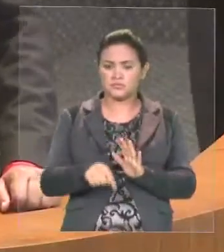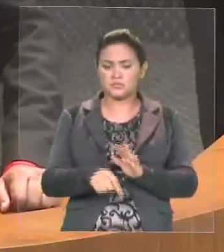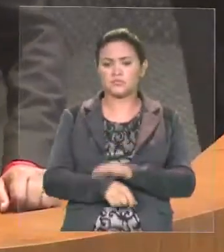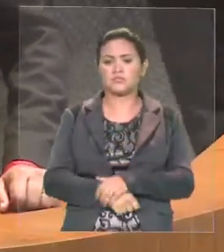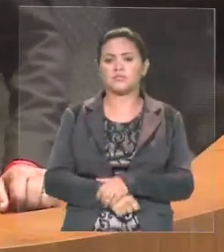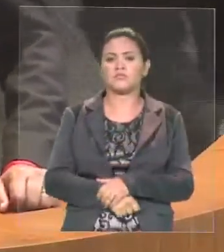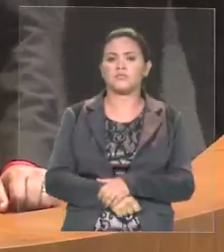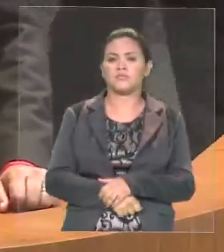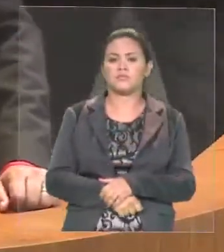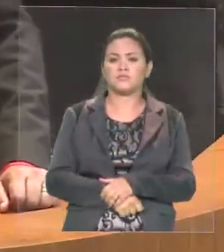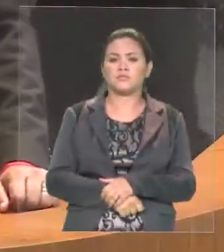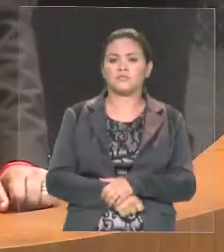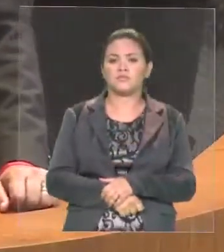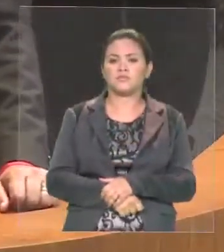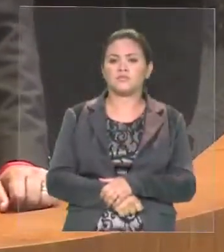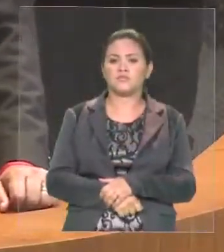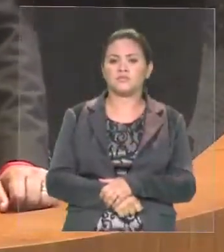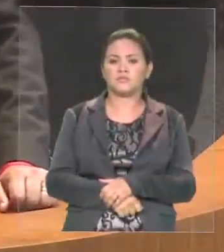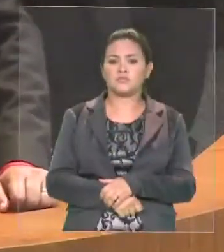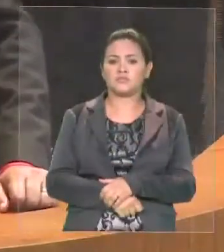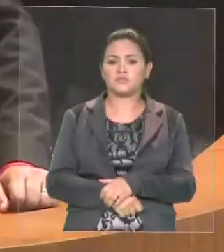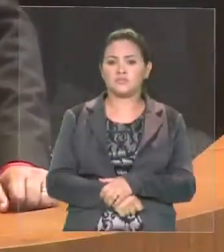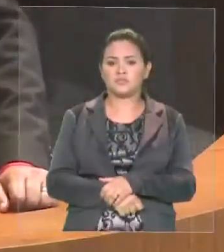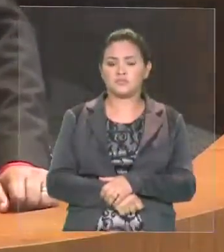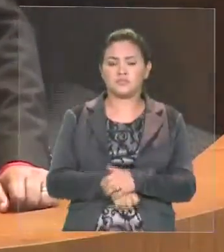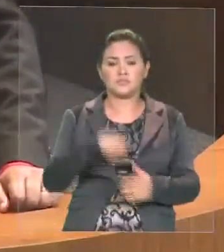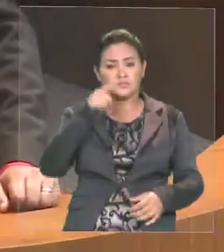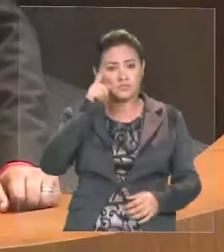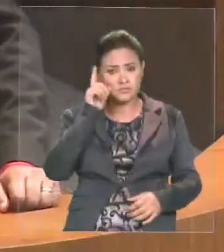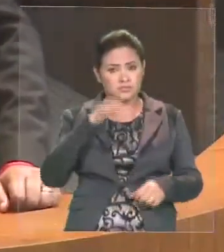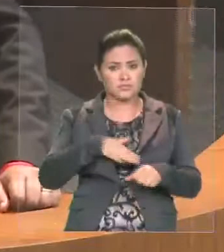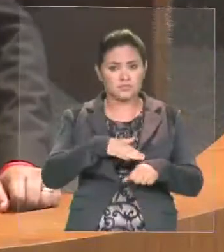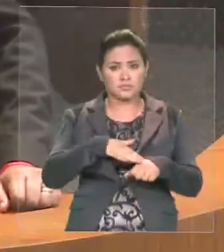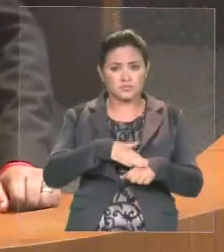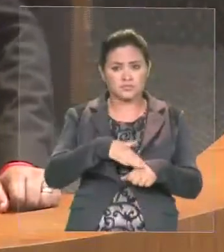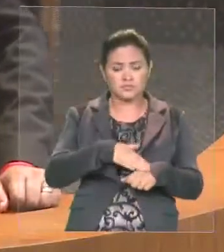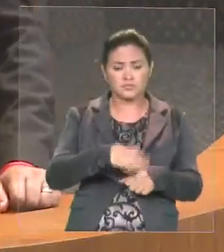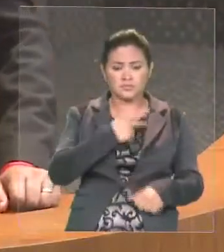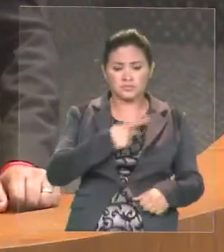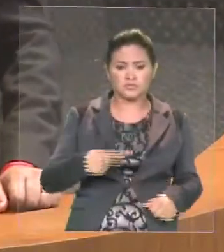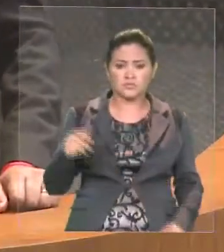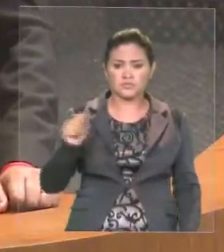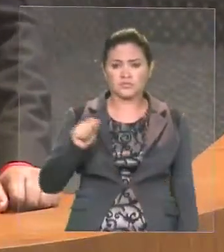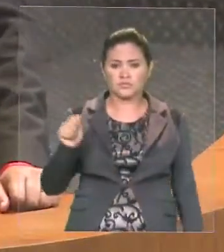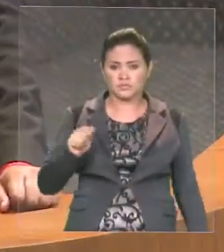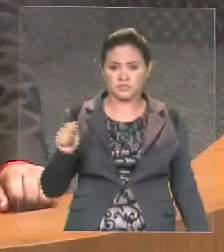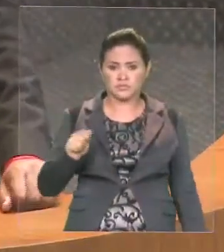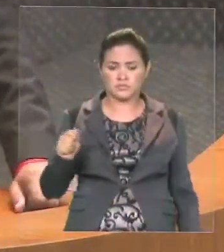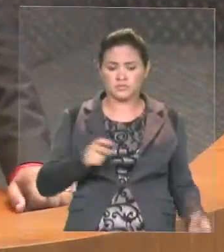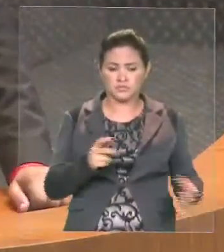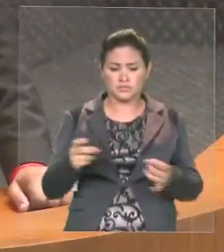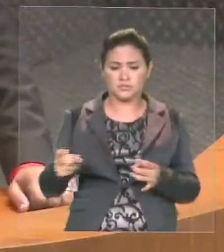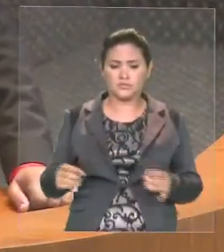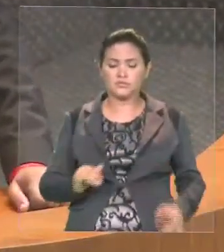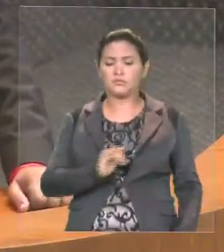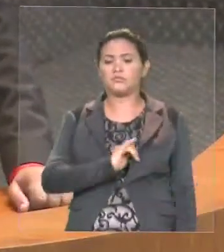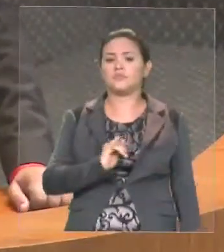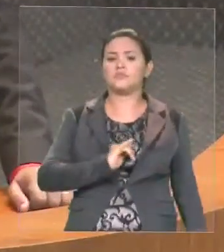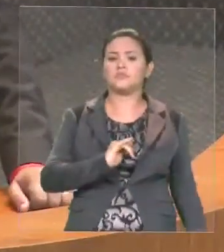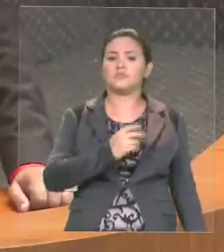ontem, conversei com o presidente da Associação Comercial e Industrial de Imperatriz, senhor Hélio Rodrigues, presidente